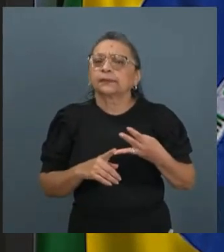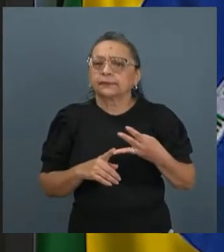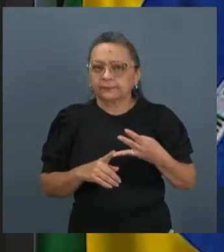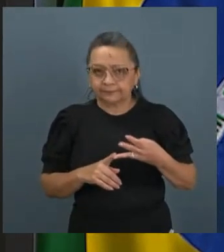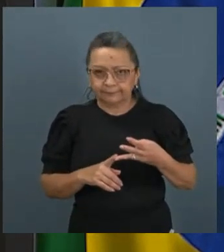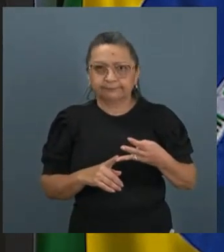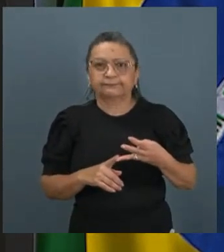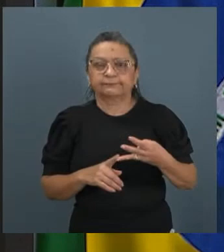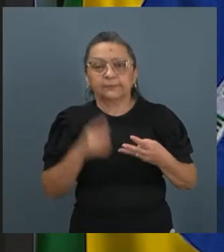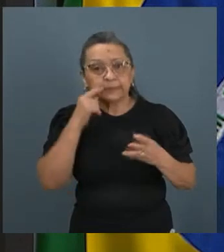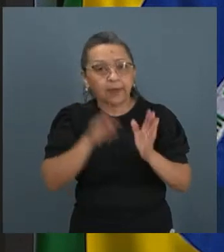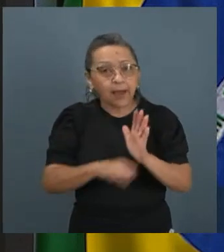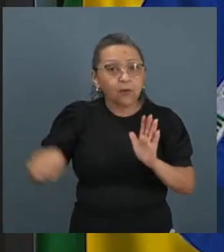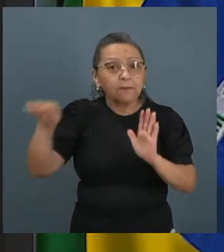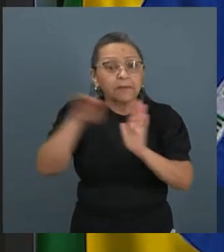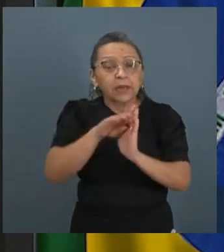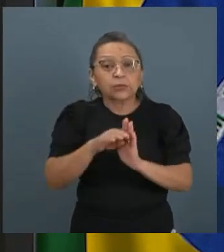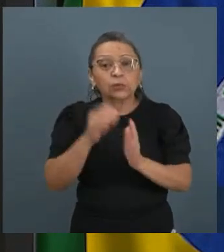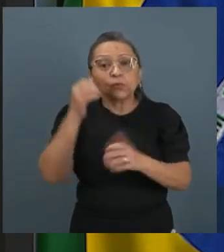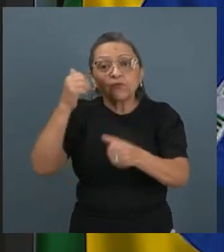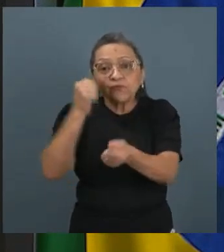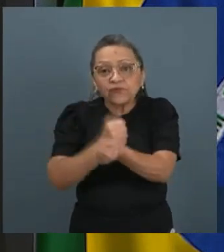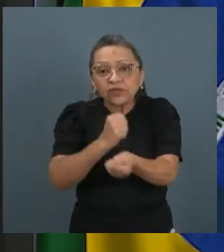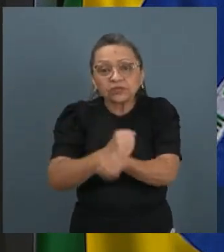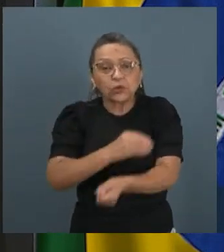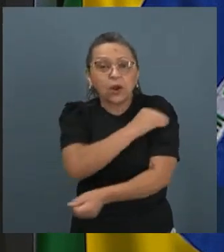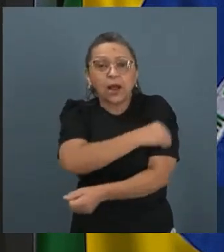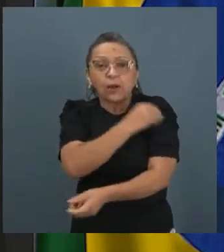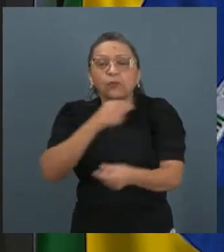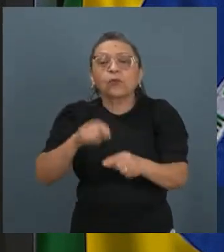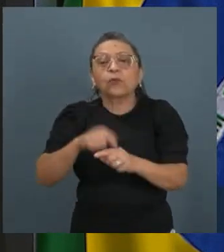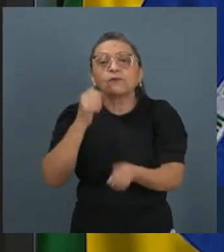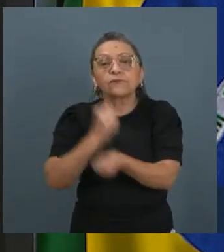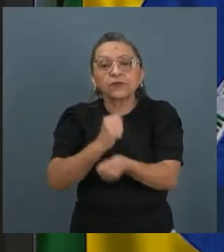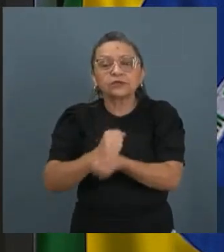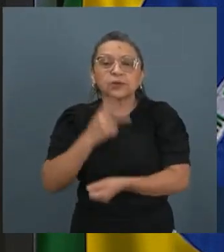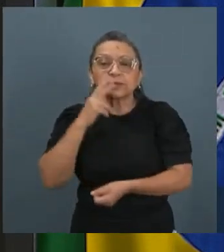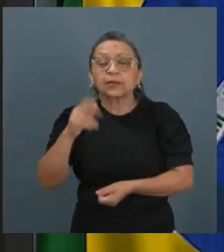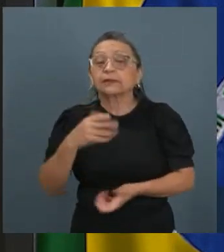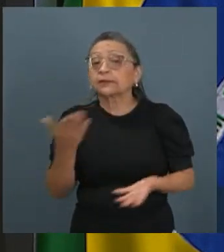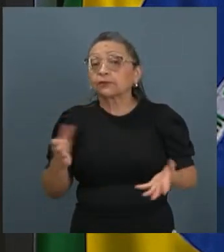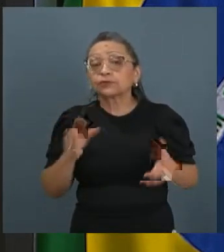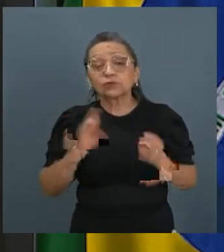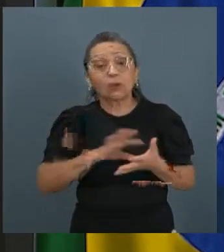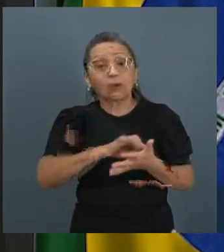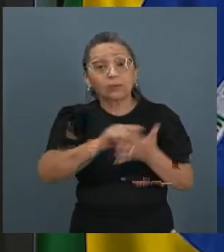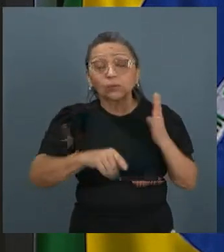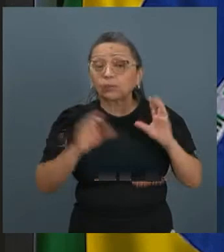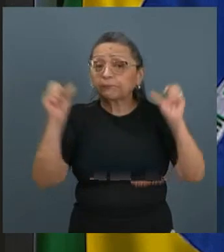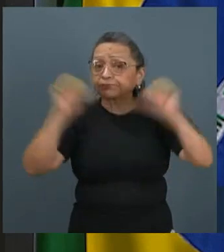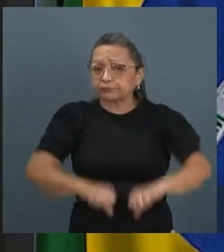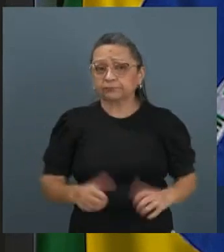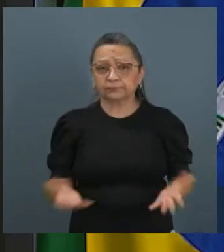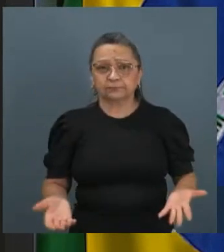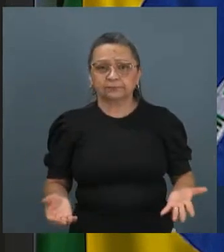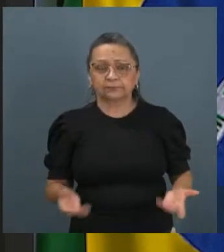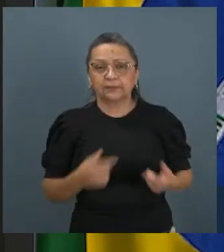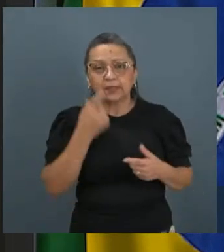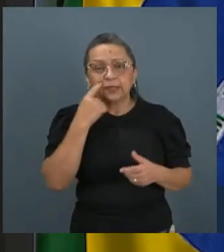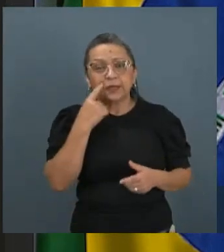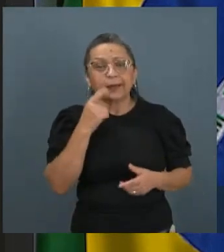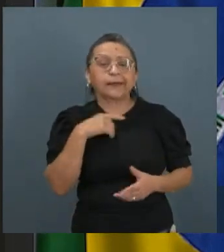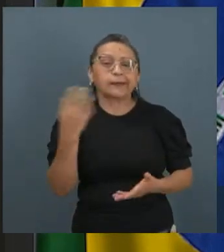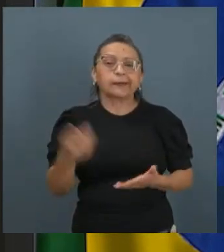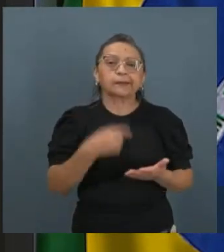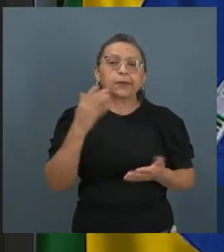inevitável aumento do alcoolismo e do tabagismo. Ou seja, é só desgraça. Um dos